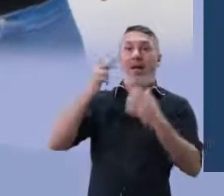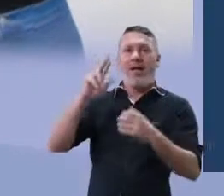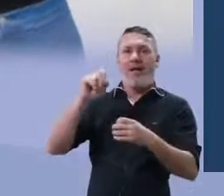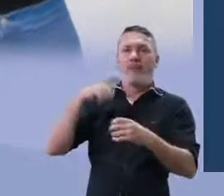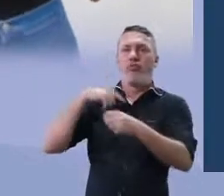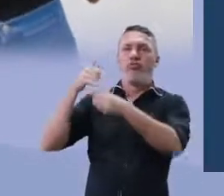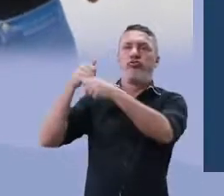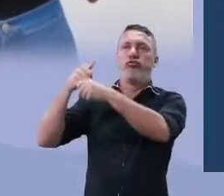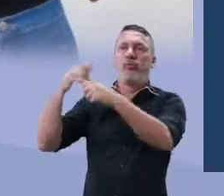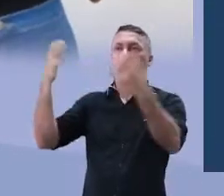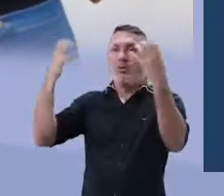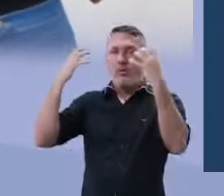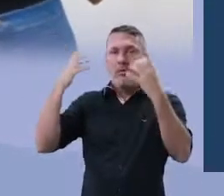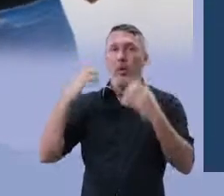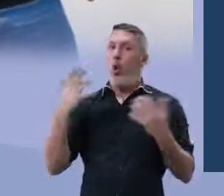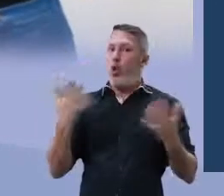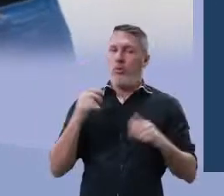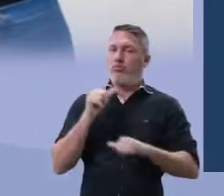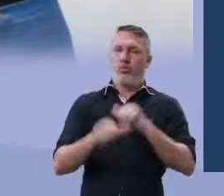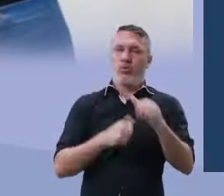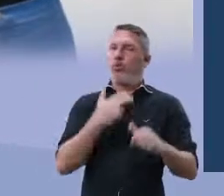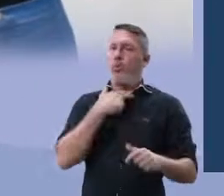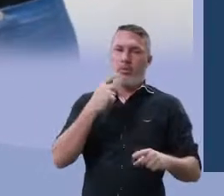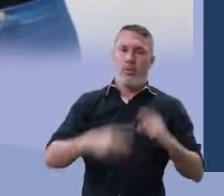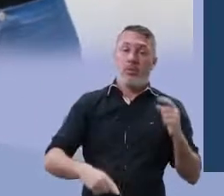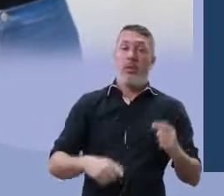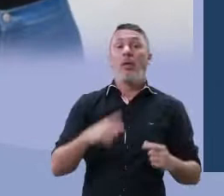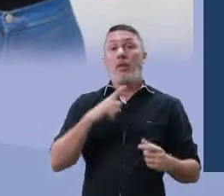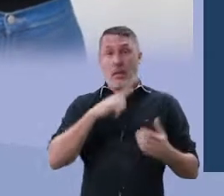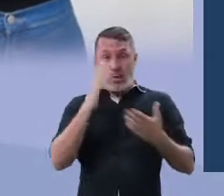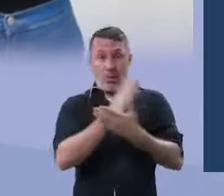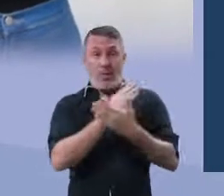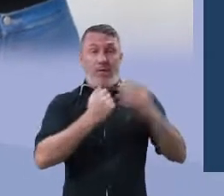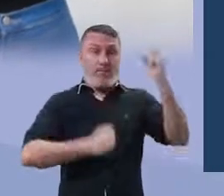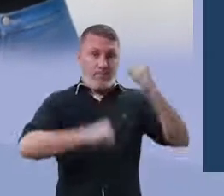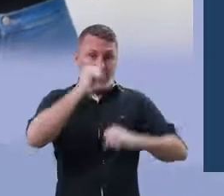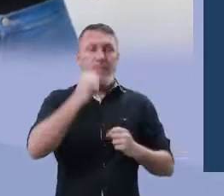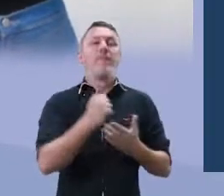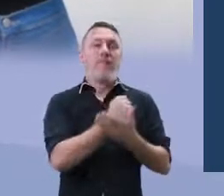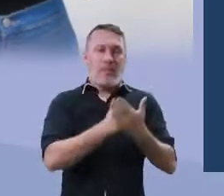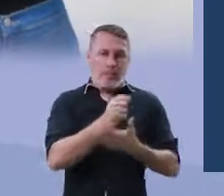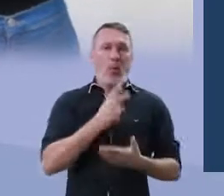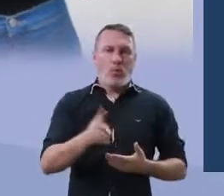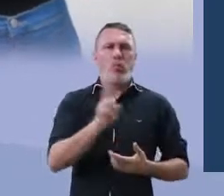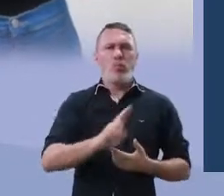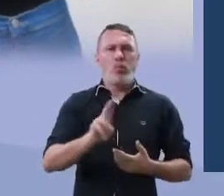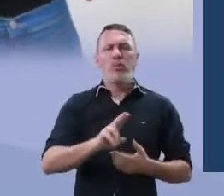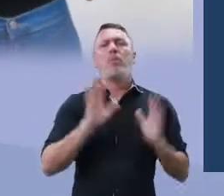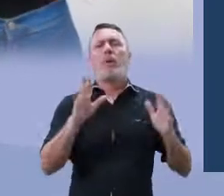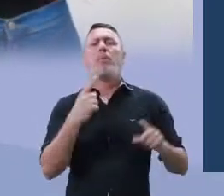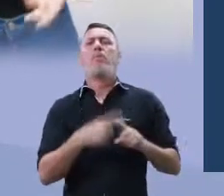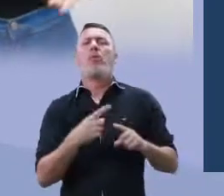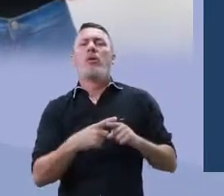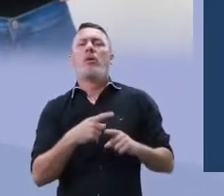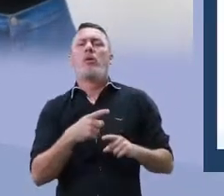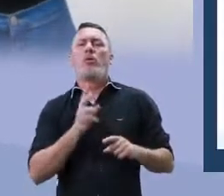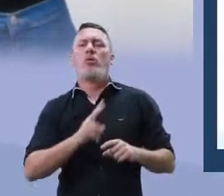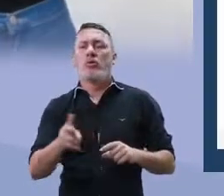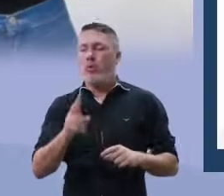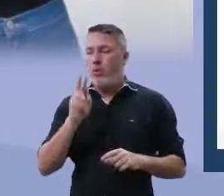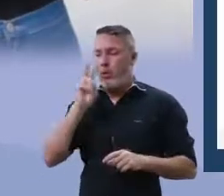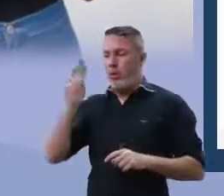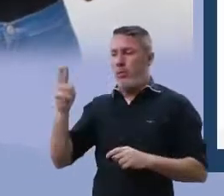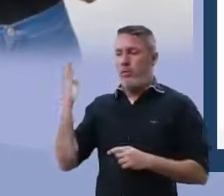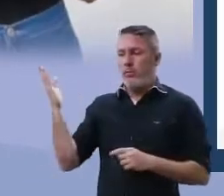refrigerador, aparelho de ar-condicionado. Hoje em dia não são empregados mais. A única indústria que é permitida é a farmacêutica. E